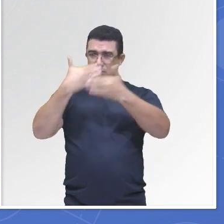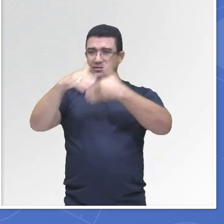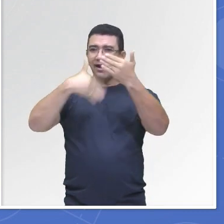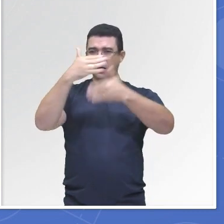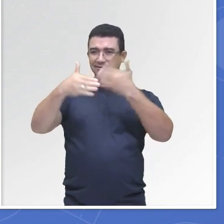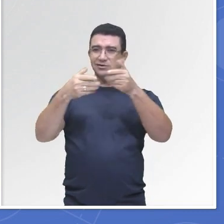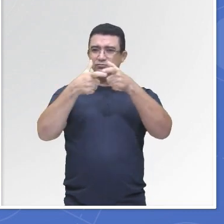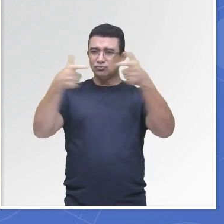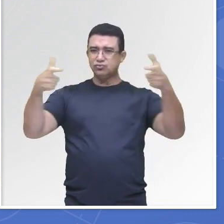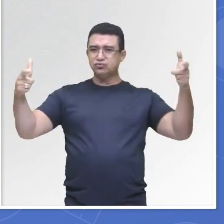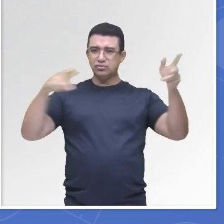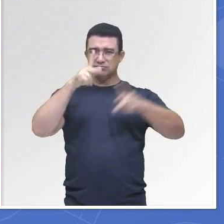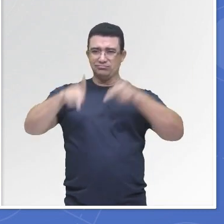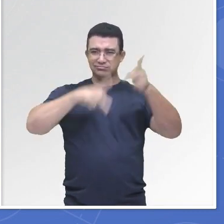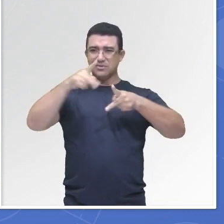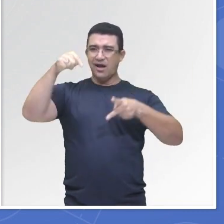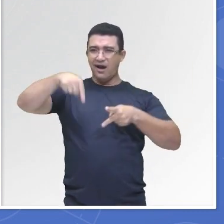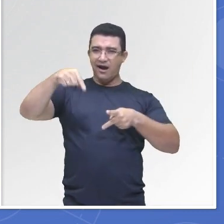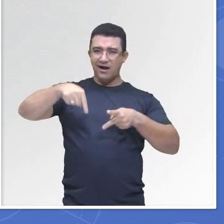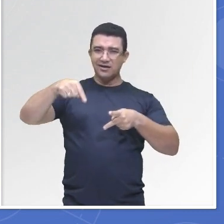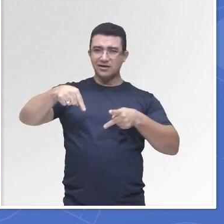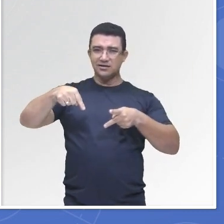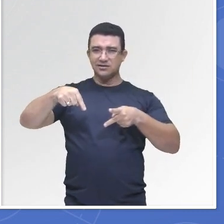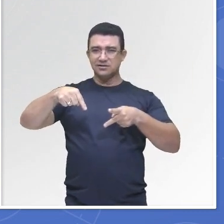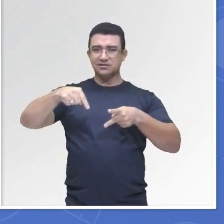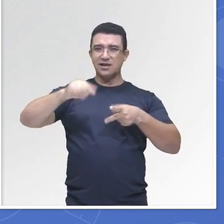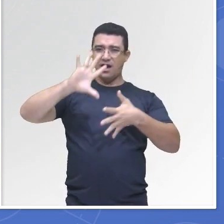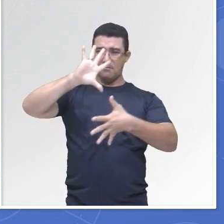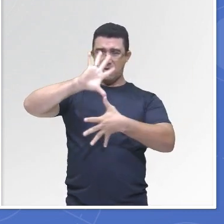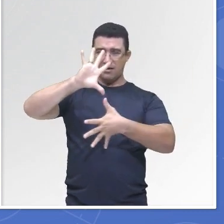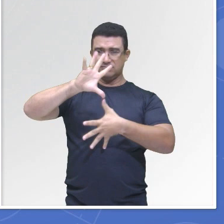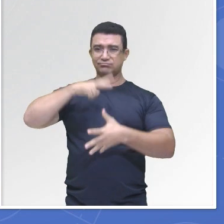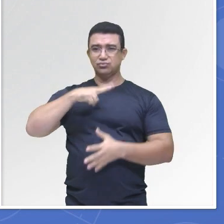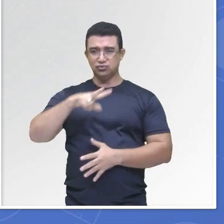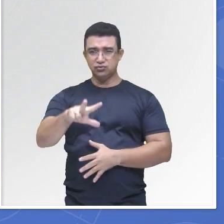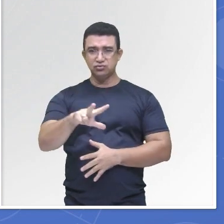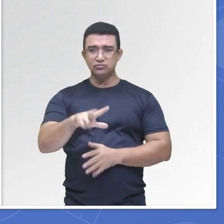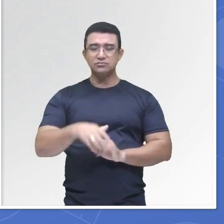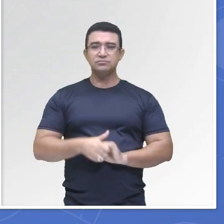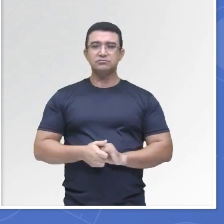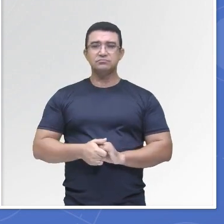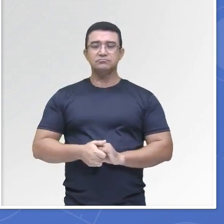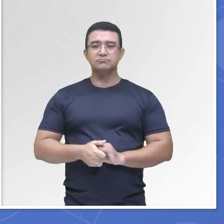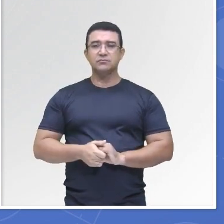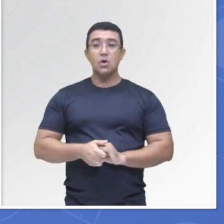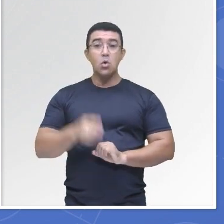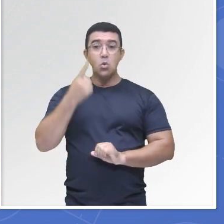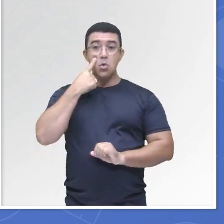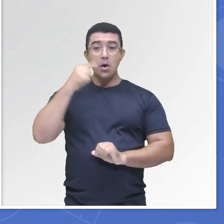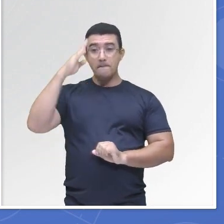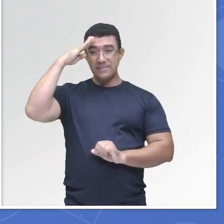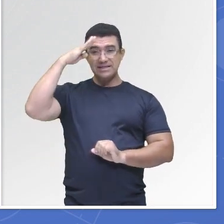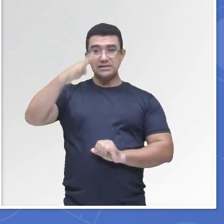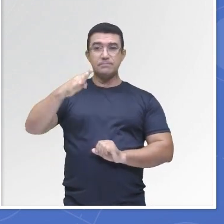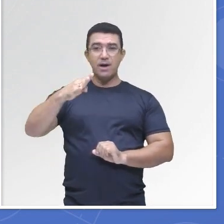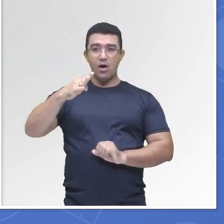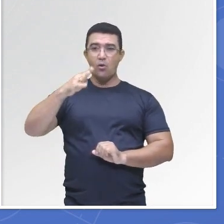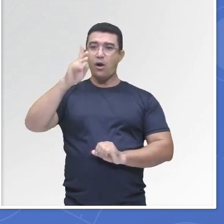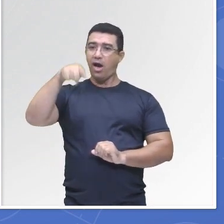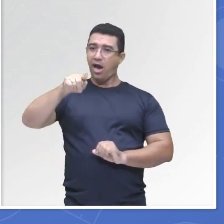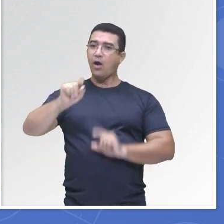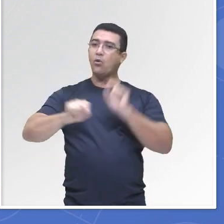Portuguesa. E aí a gente vai ver que o principal desses fatores vai ser a